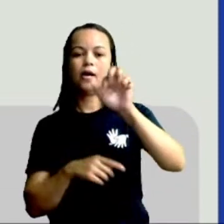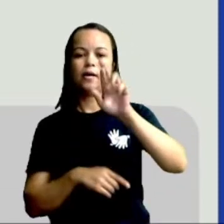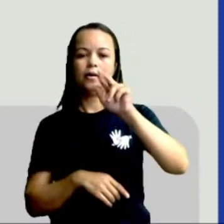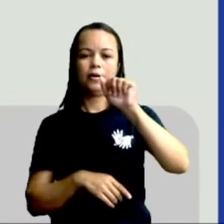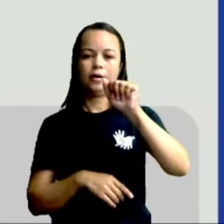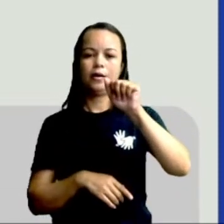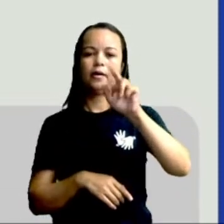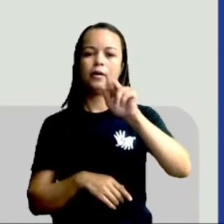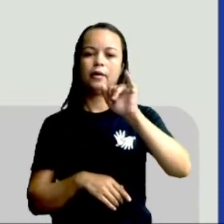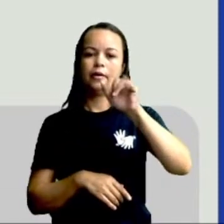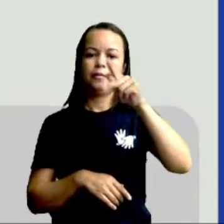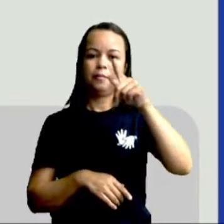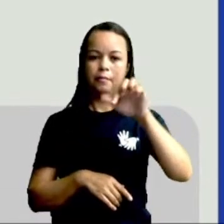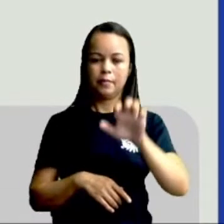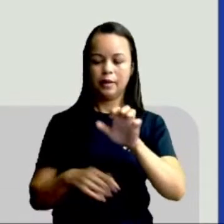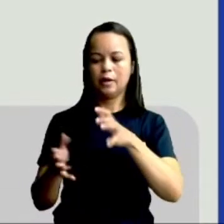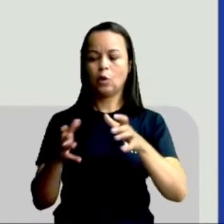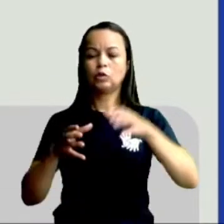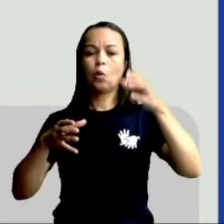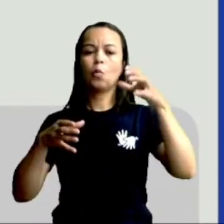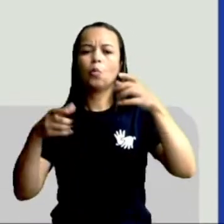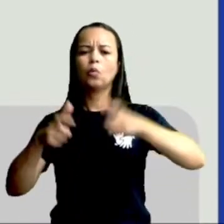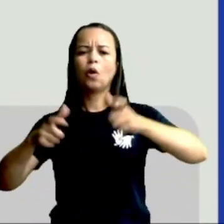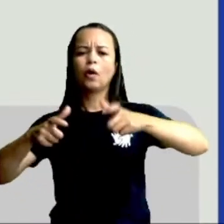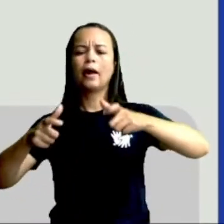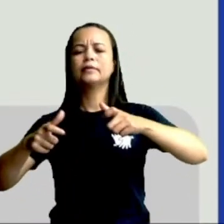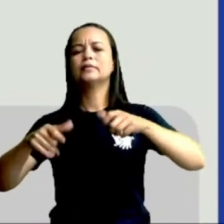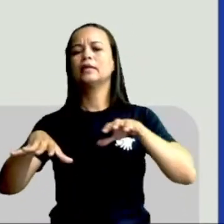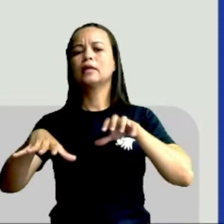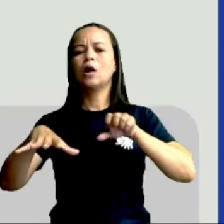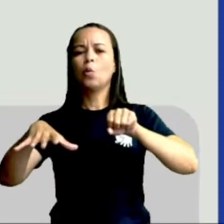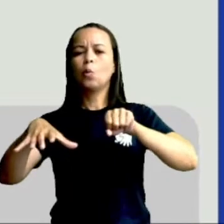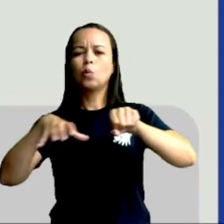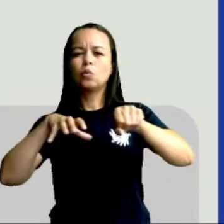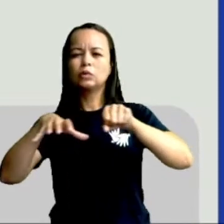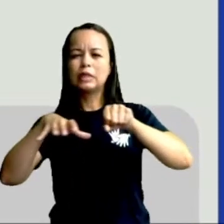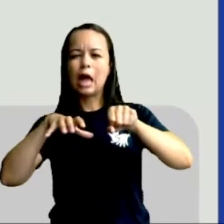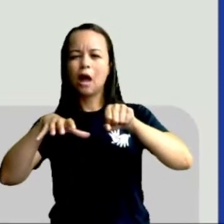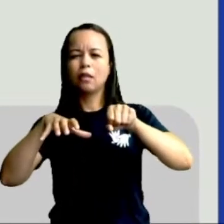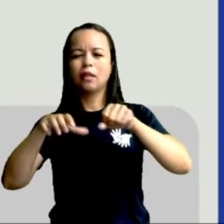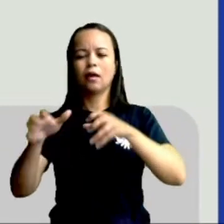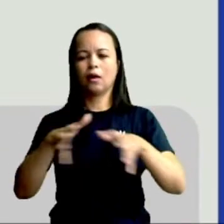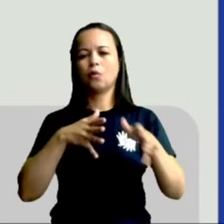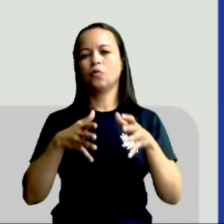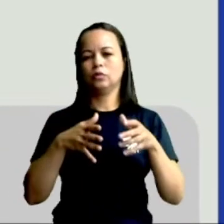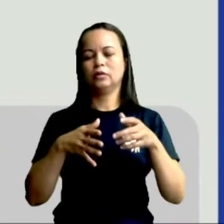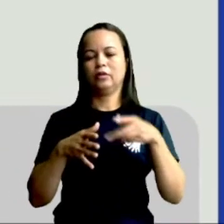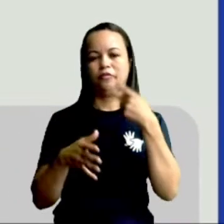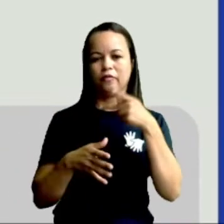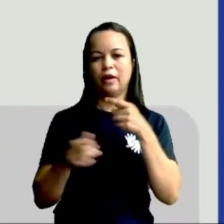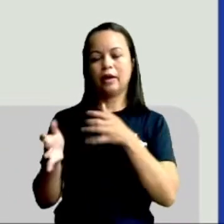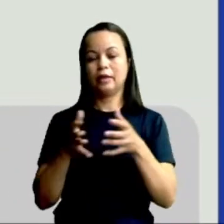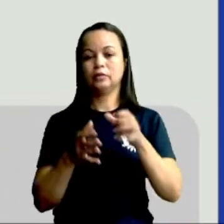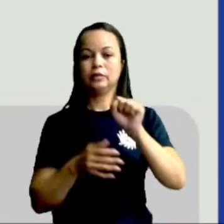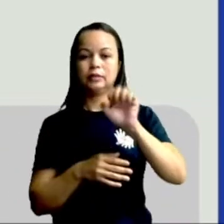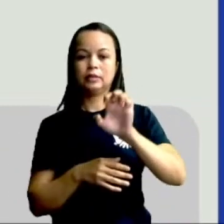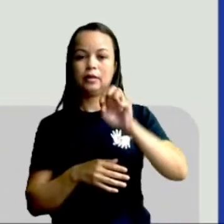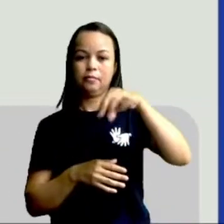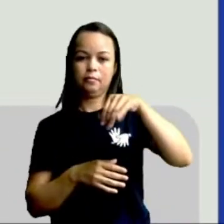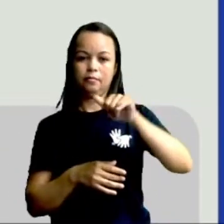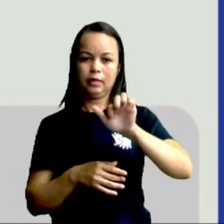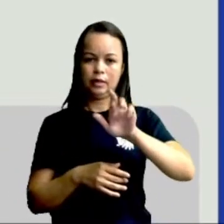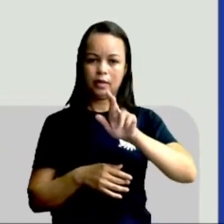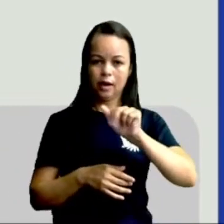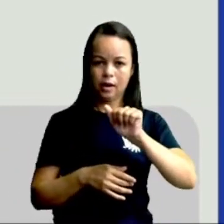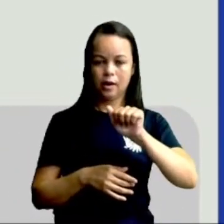está localizada o Sertão, que é uma região de clima semiárido, que a gente vai falar um pouquinho sobre isso daqui a pouco. No